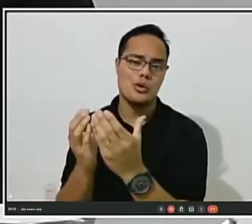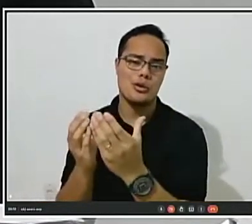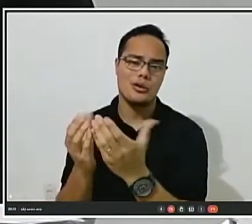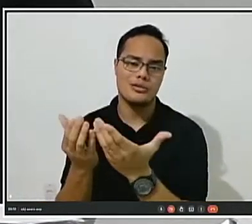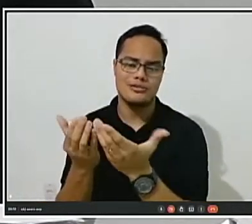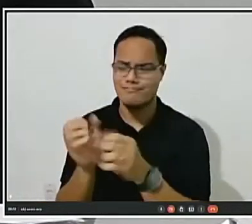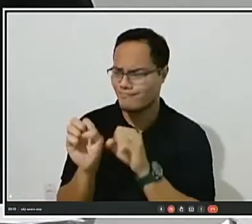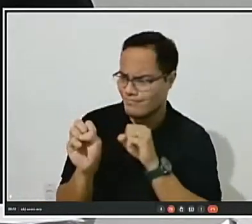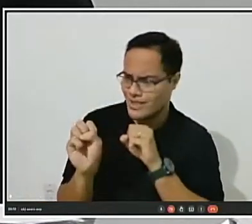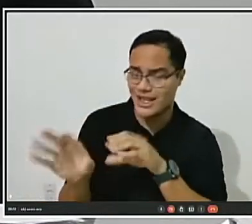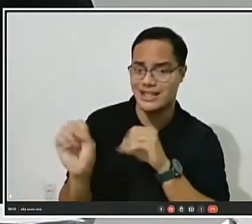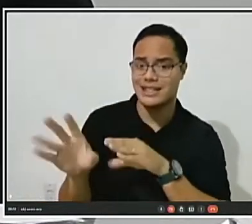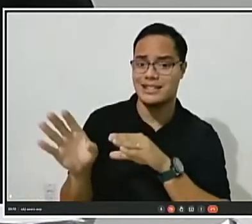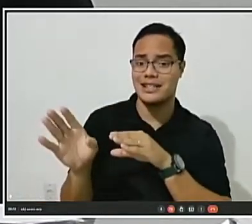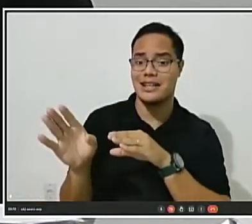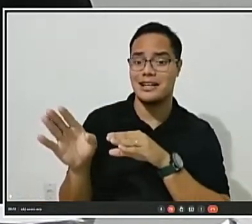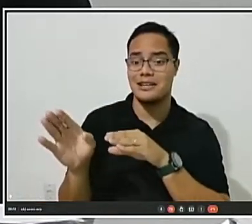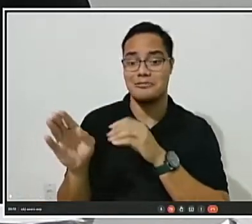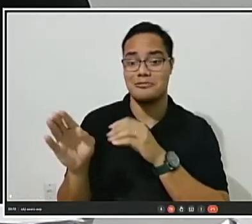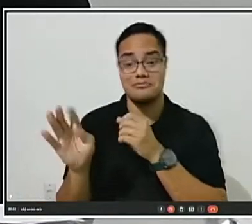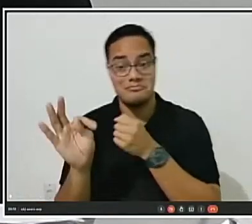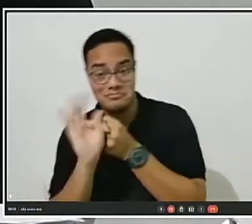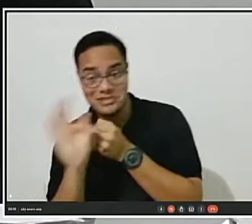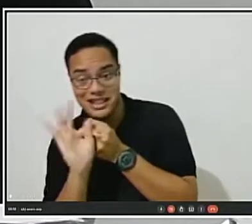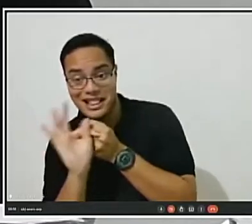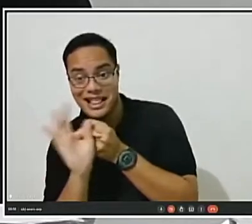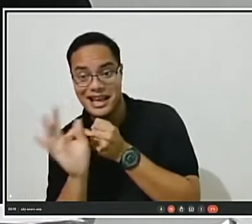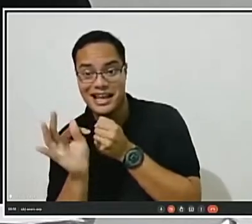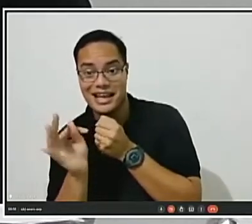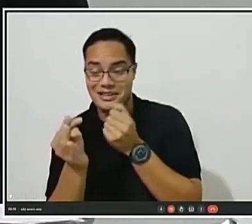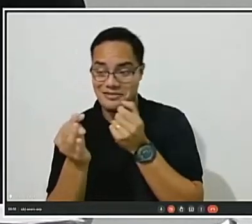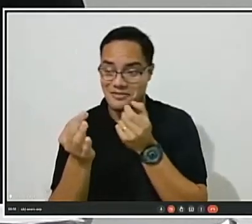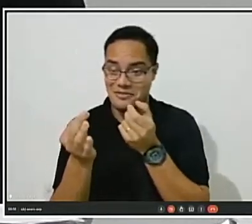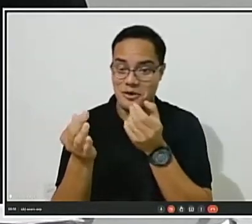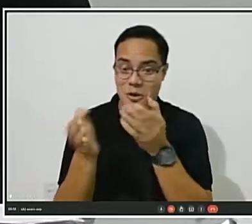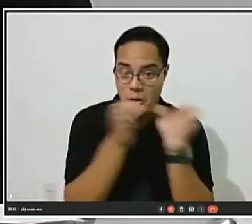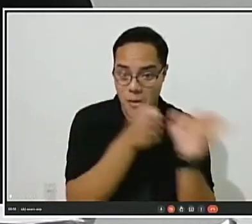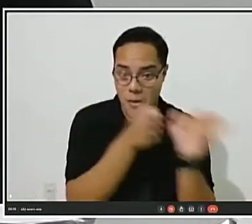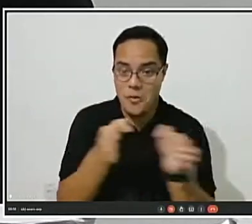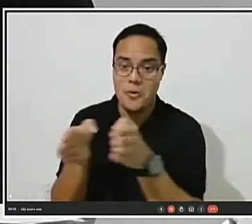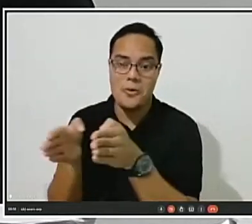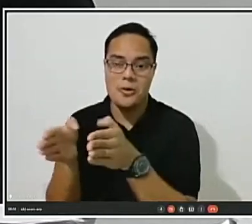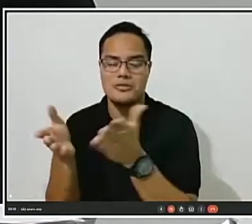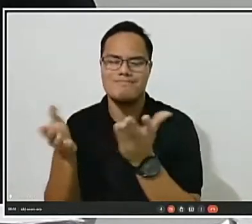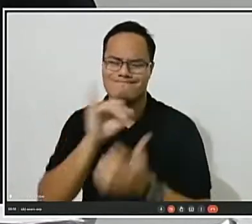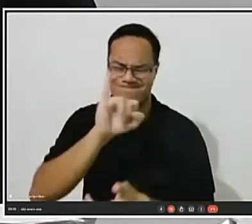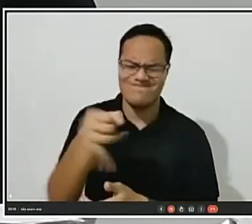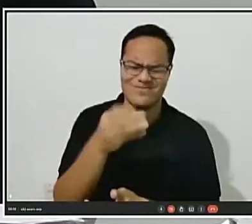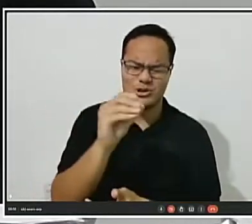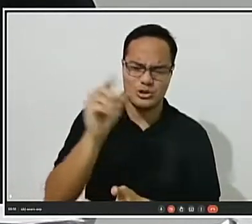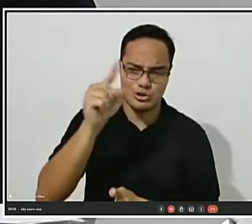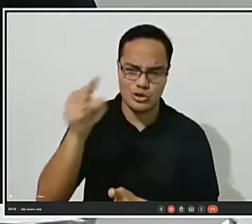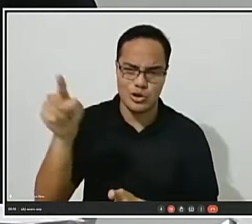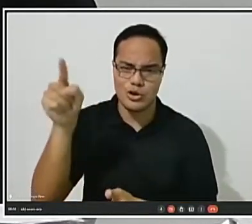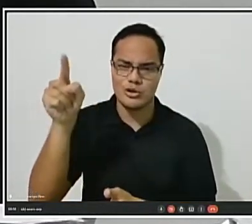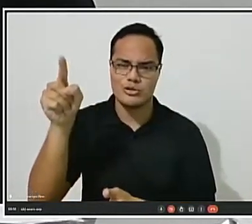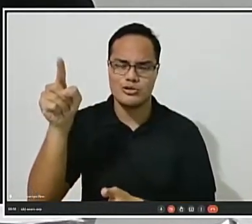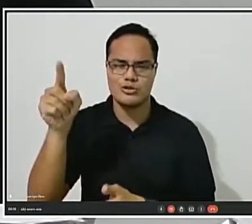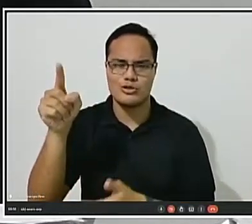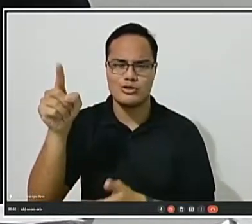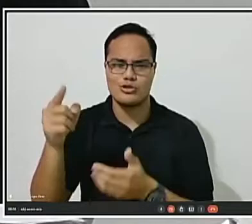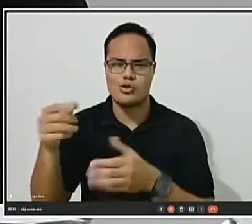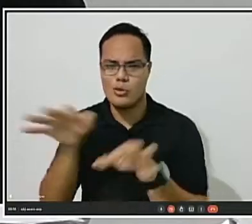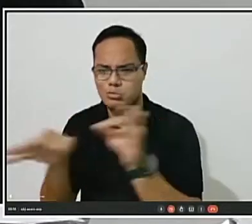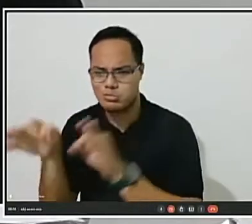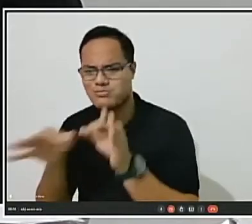ensinando, às vezes arbitrando competições, organizando. O João, que foi o organizador dos últimos